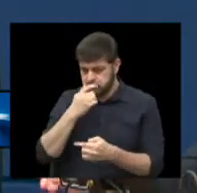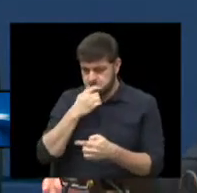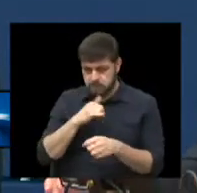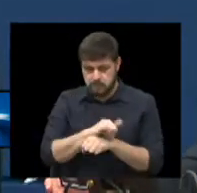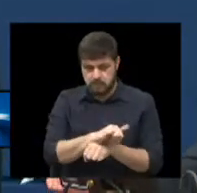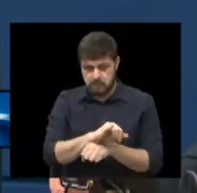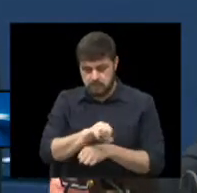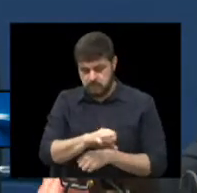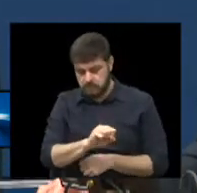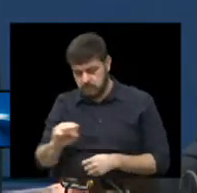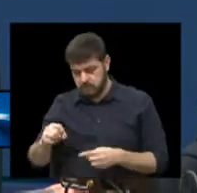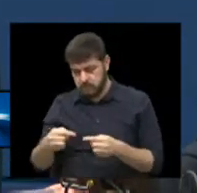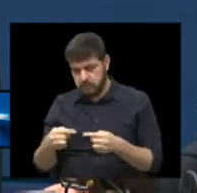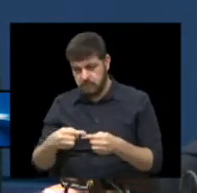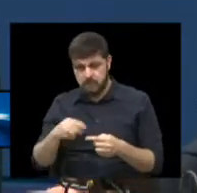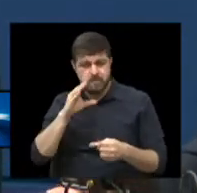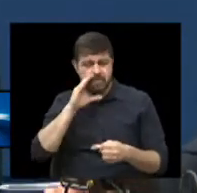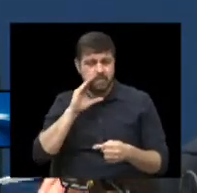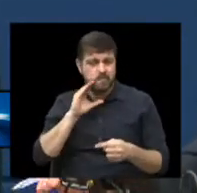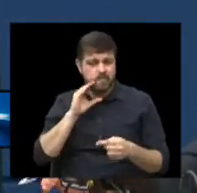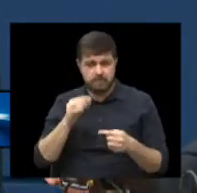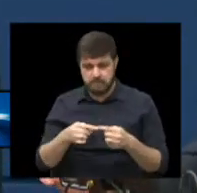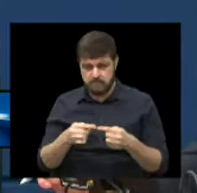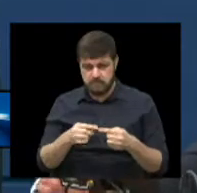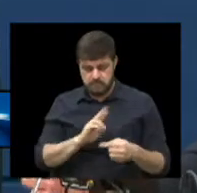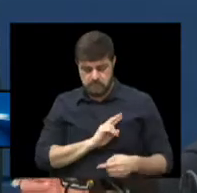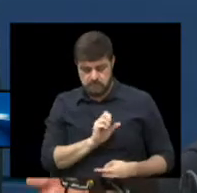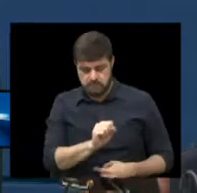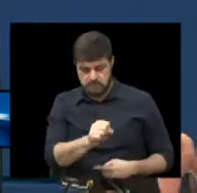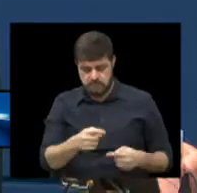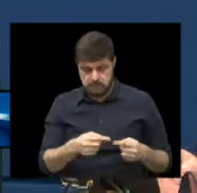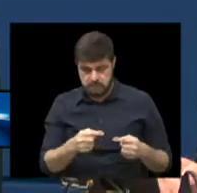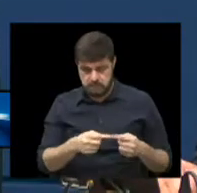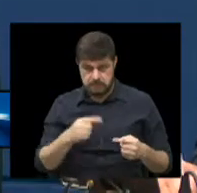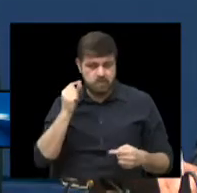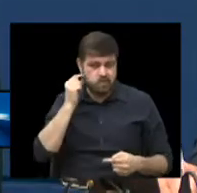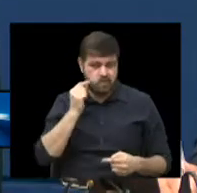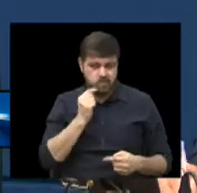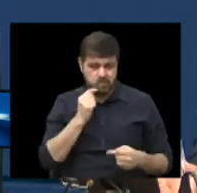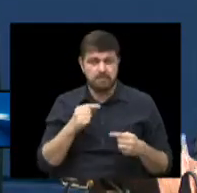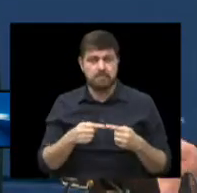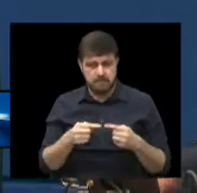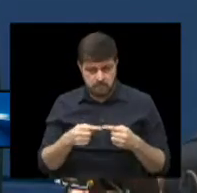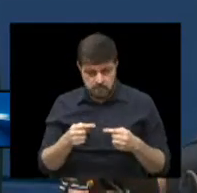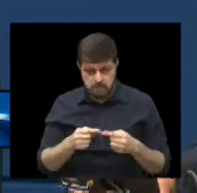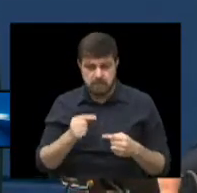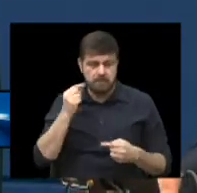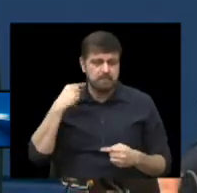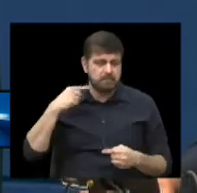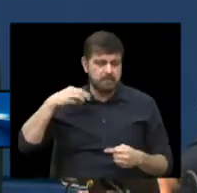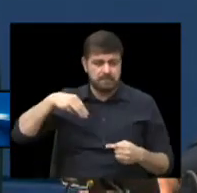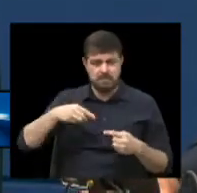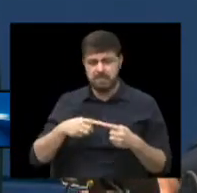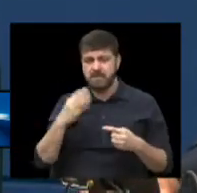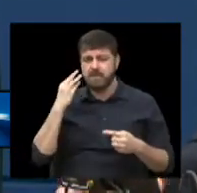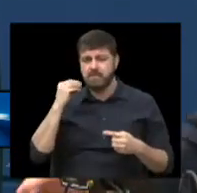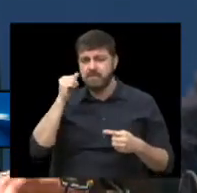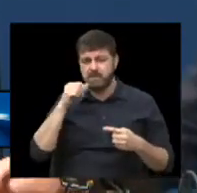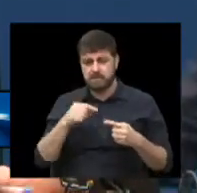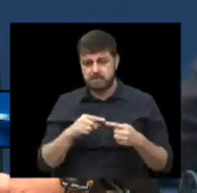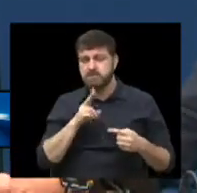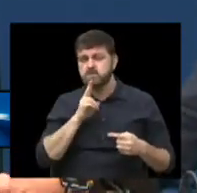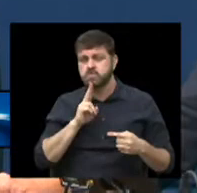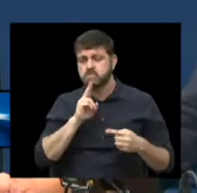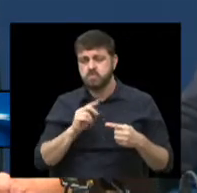ausente, J. Silva, sim, Luiz Cirilo, sim, Luiz Rossini, sim, Marcelo Silva, sim, Marcos Bernardelli, sim, Mariana Conte, sim,